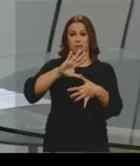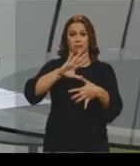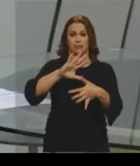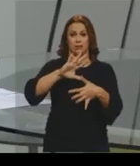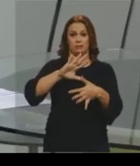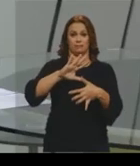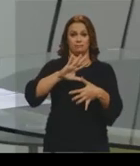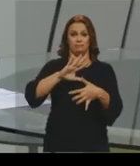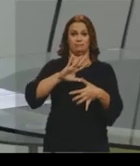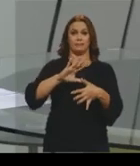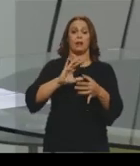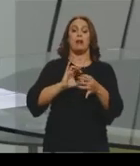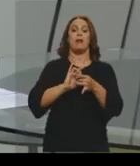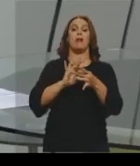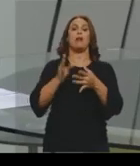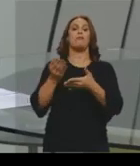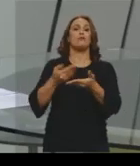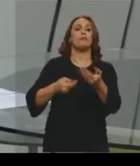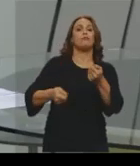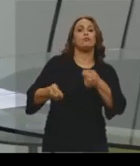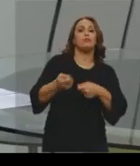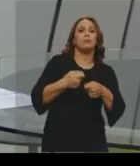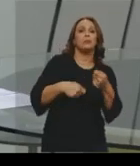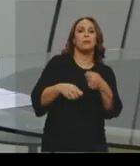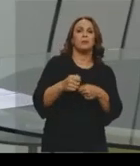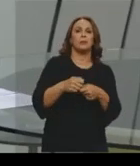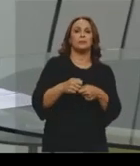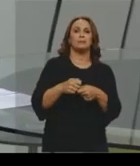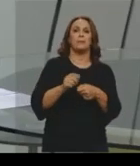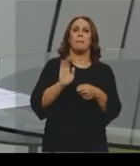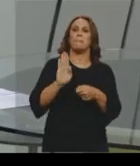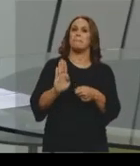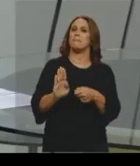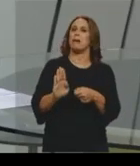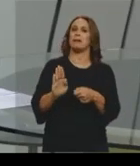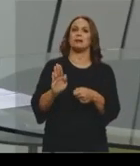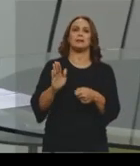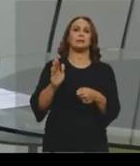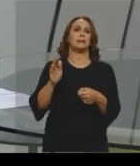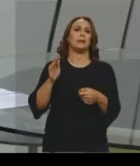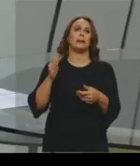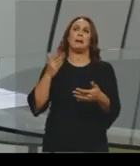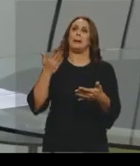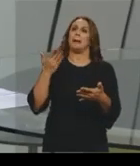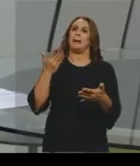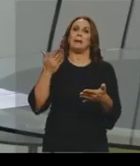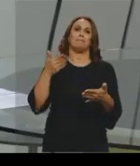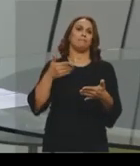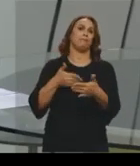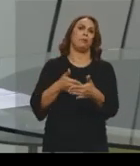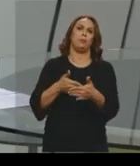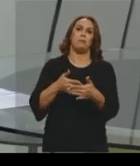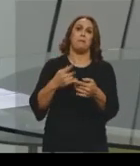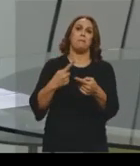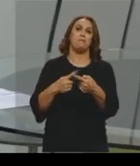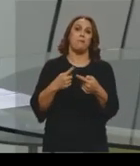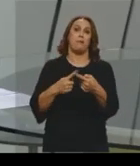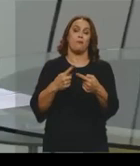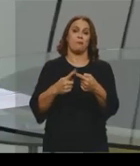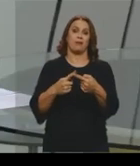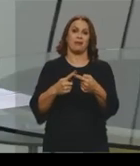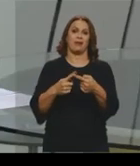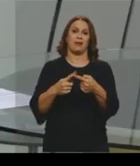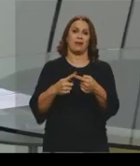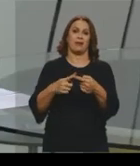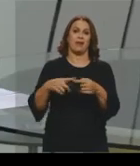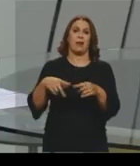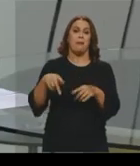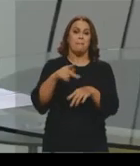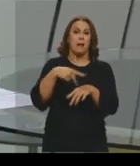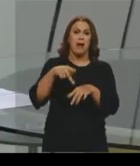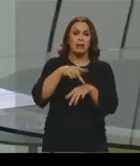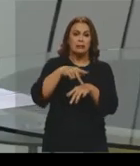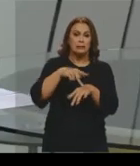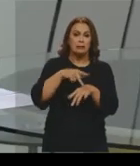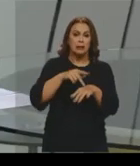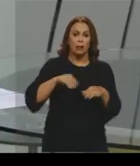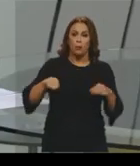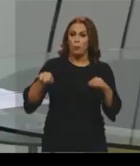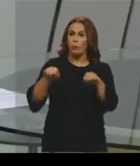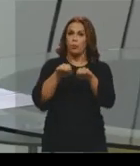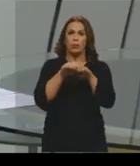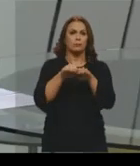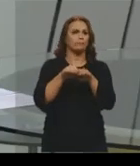que a desigualdade aí estaria muito acentuada. E o risco de